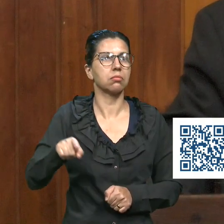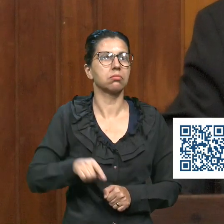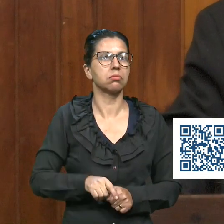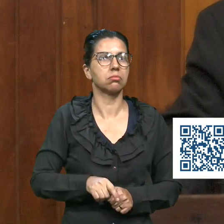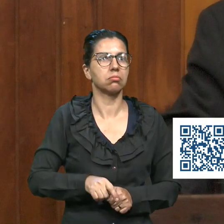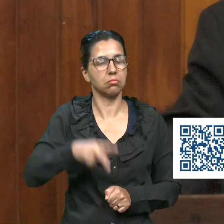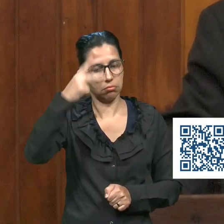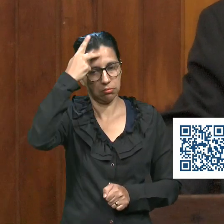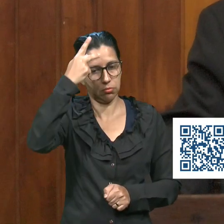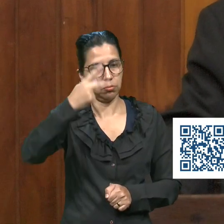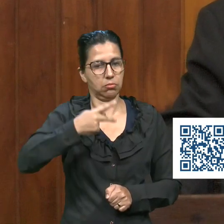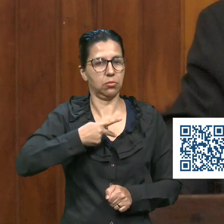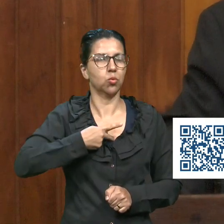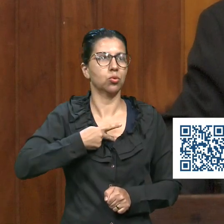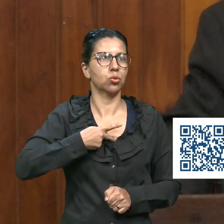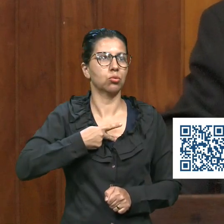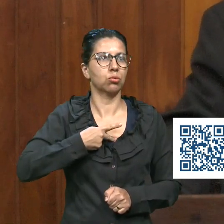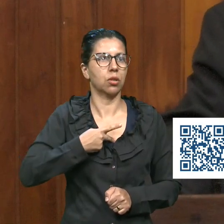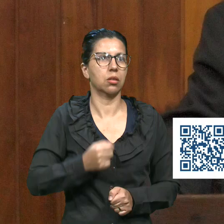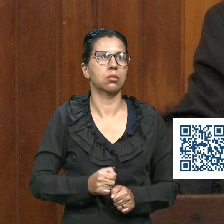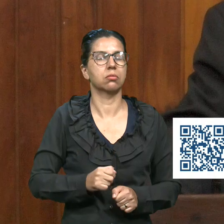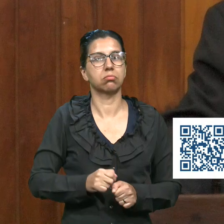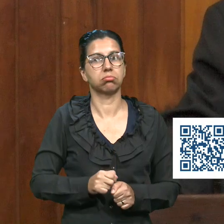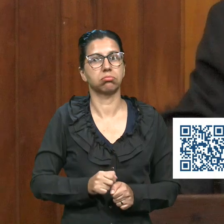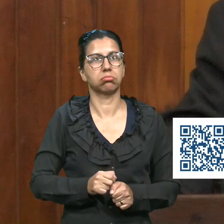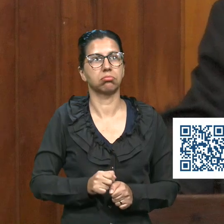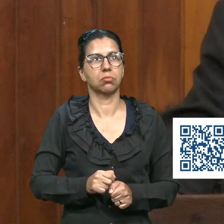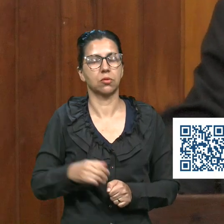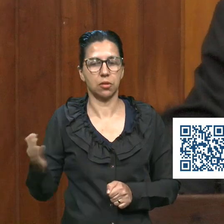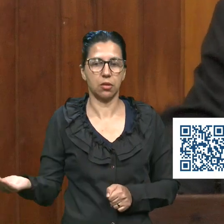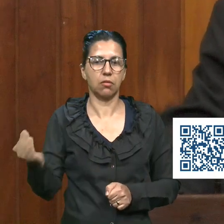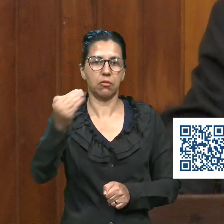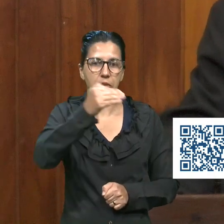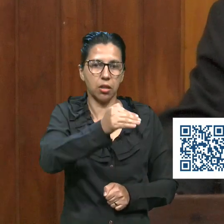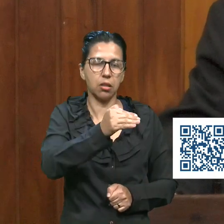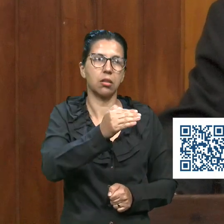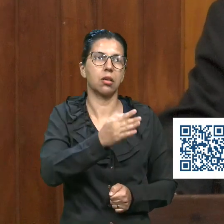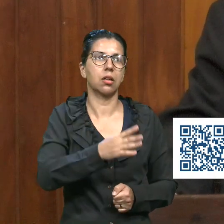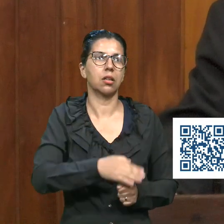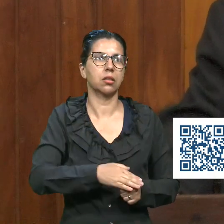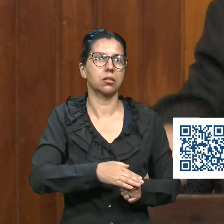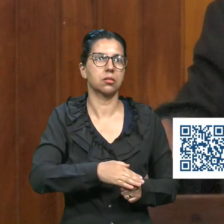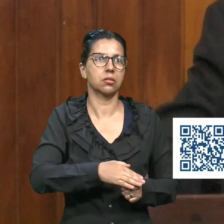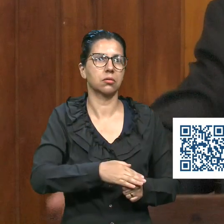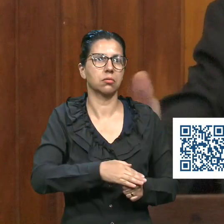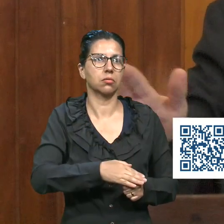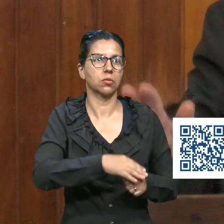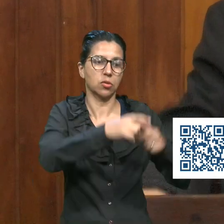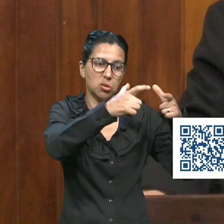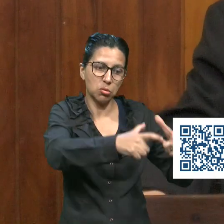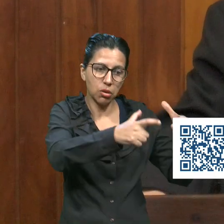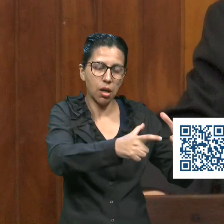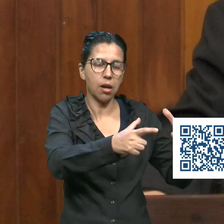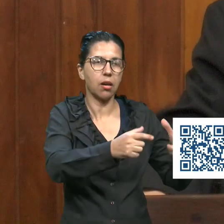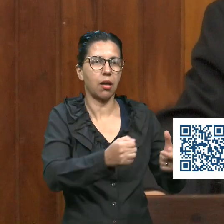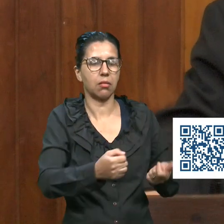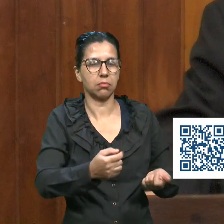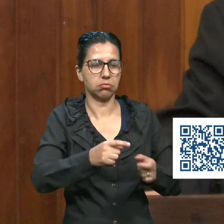se vale de clínicas bem estruturadas e fazem o